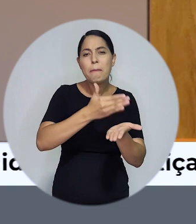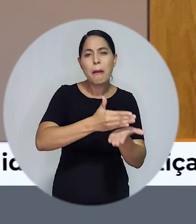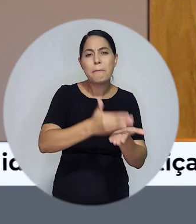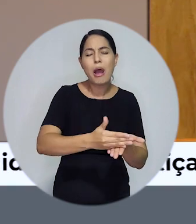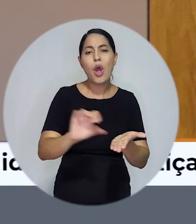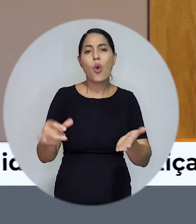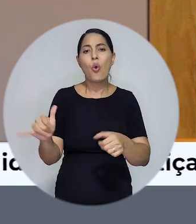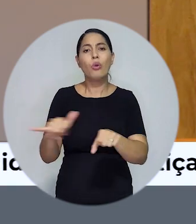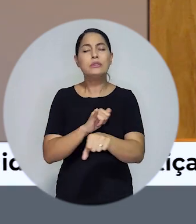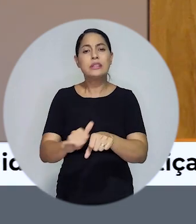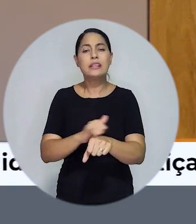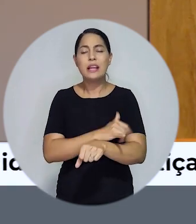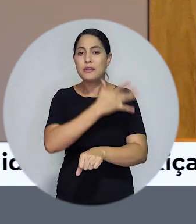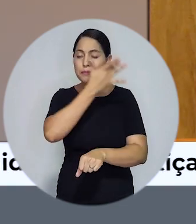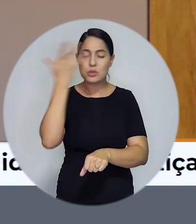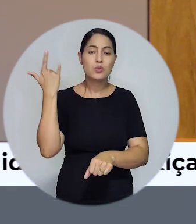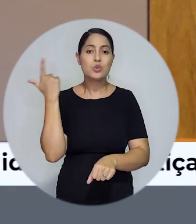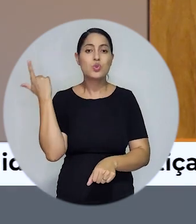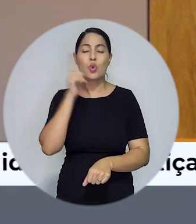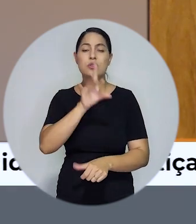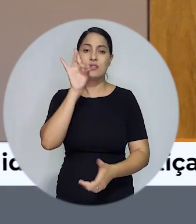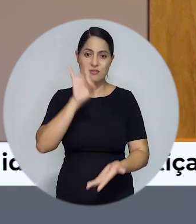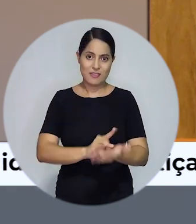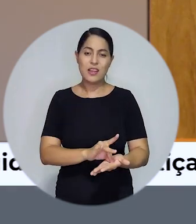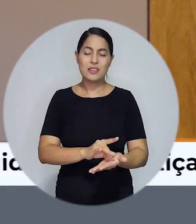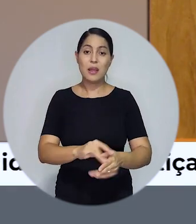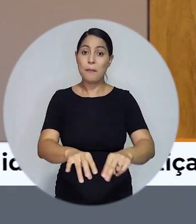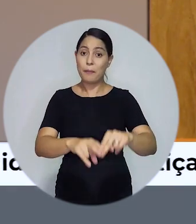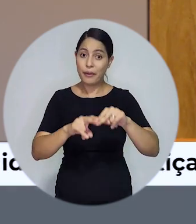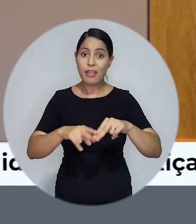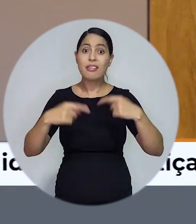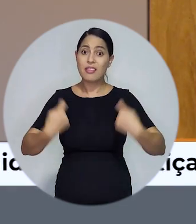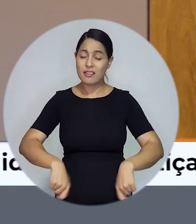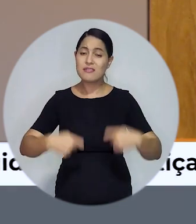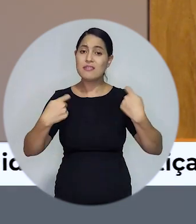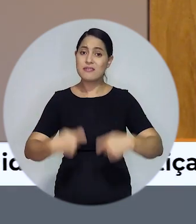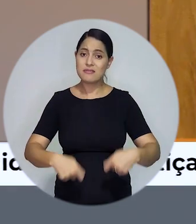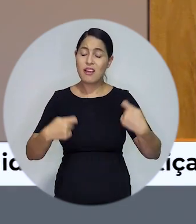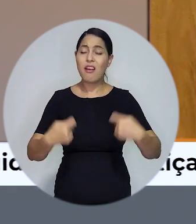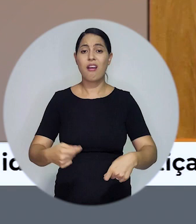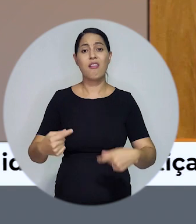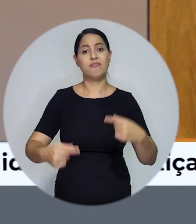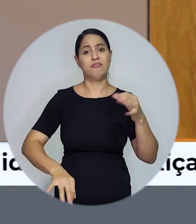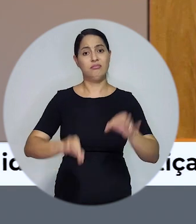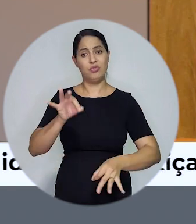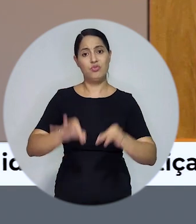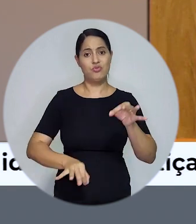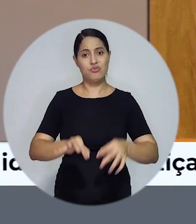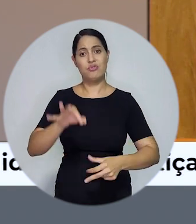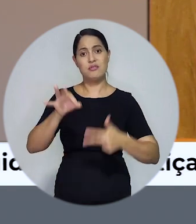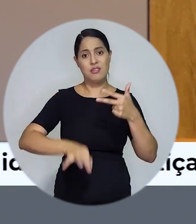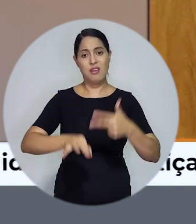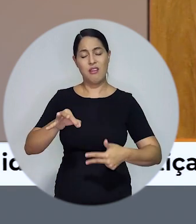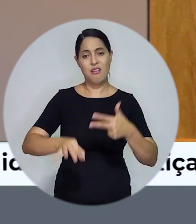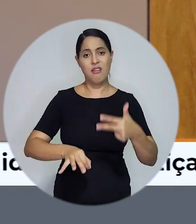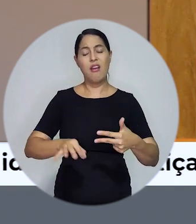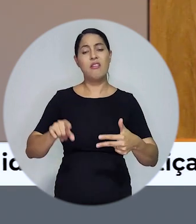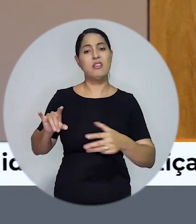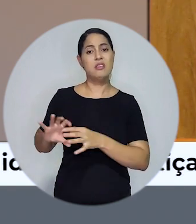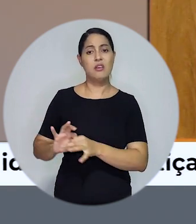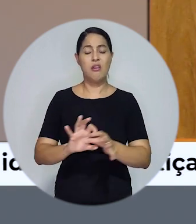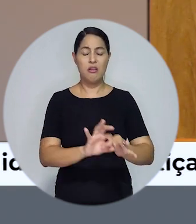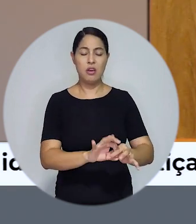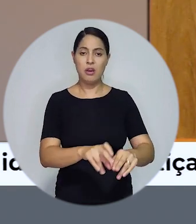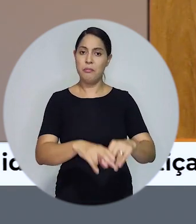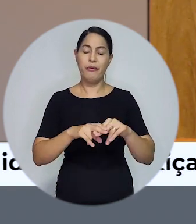em parcelar, em se oferecer alguma alternativa para que as pessoas que necessitem demandar no Poder